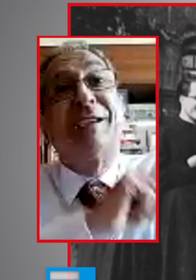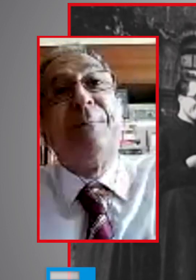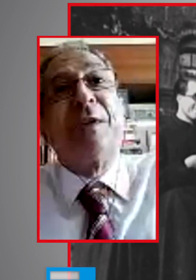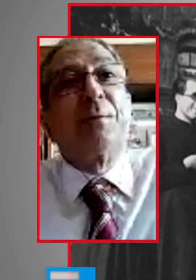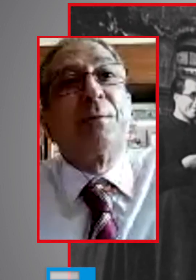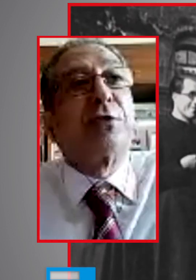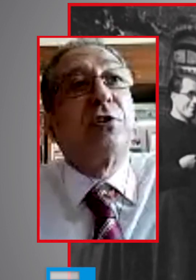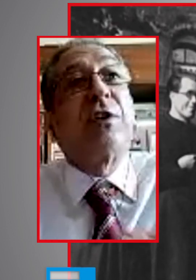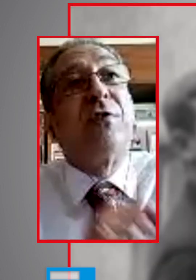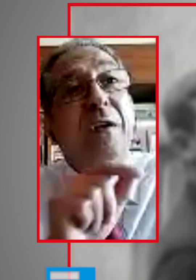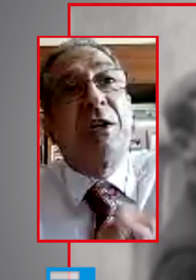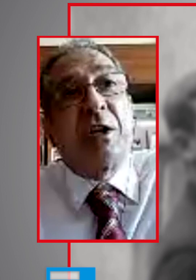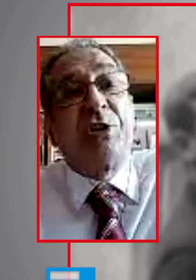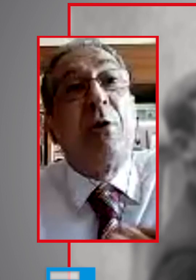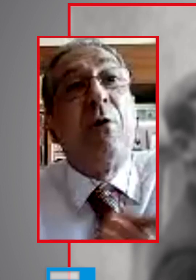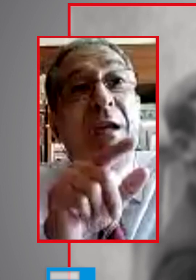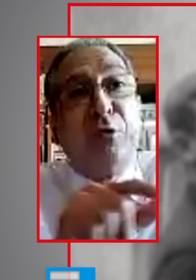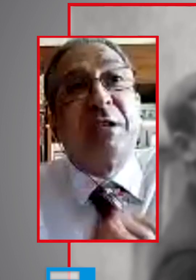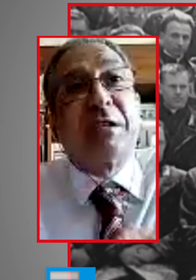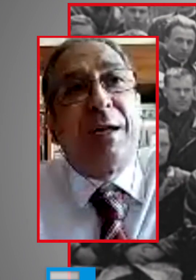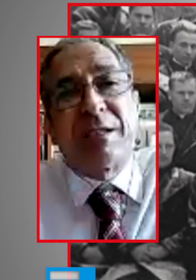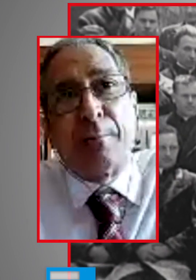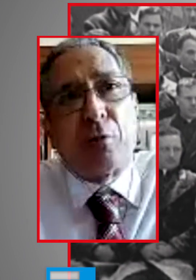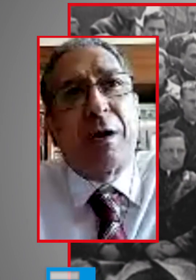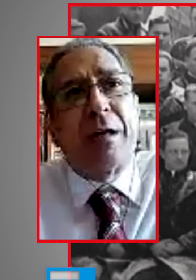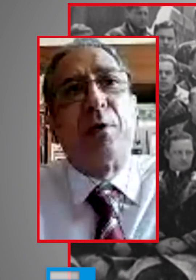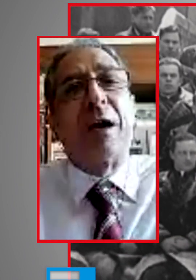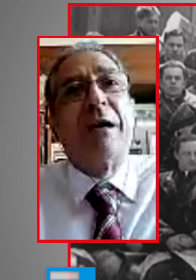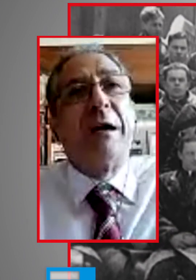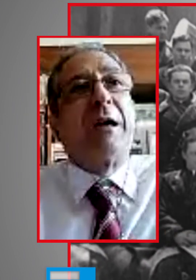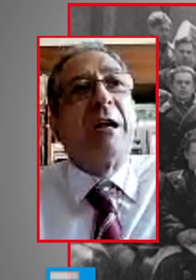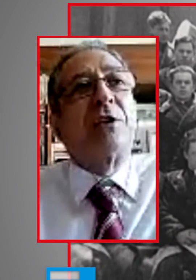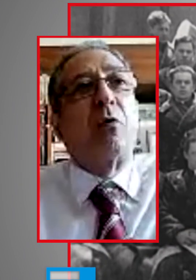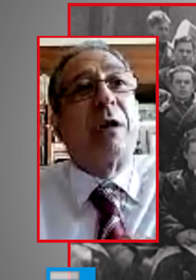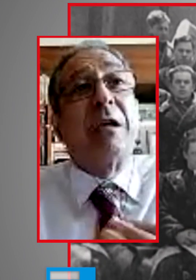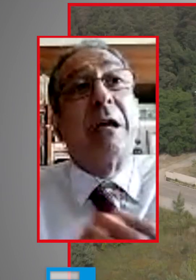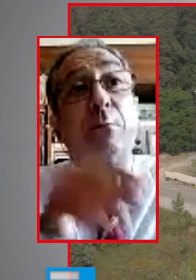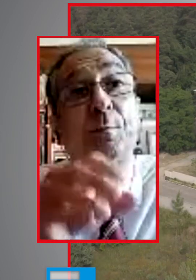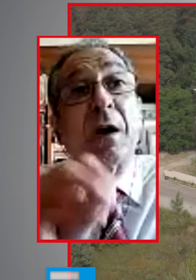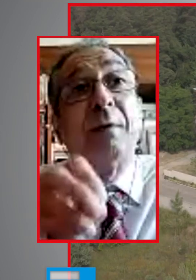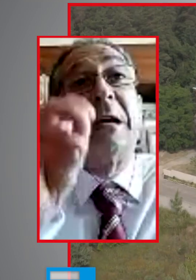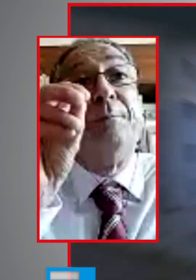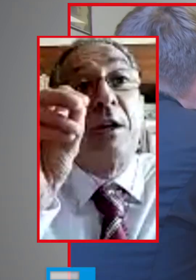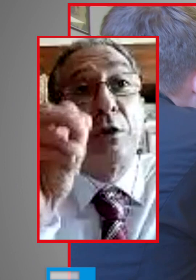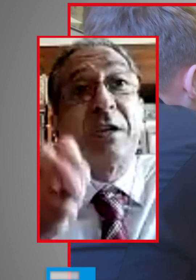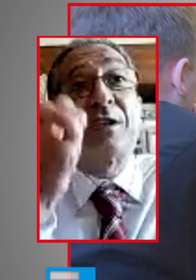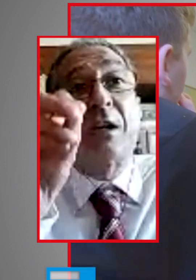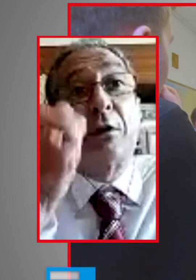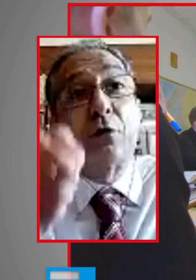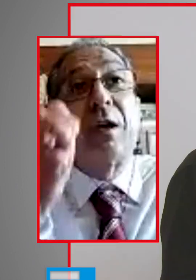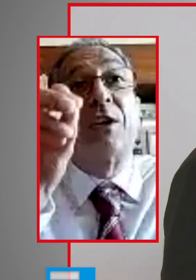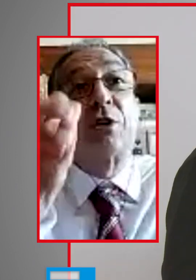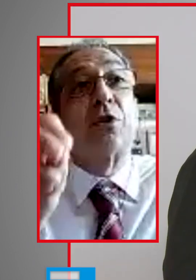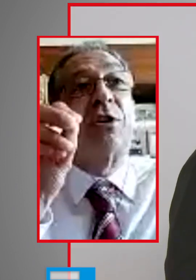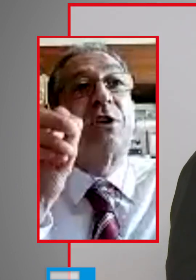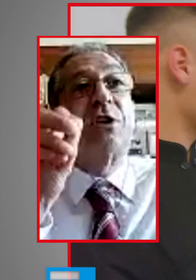esquecer estas populações que vivem nesta região. E a Fundação AIS tem procurado apoiar a Igreja da Ucrânia e muito especialmente as dioceses